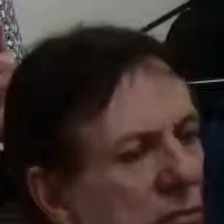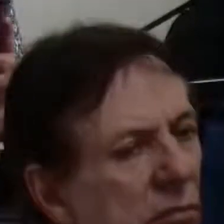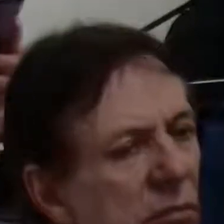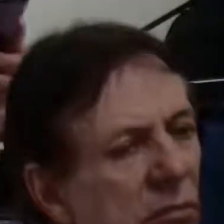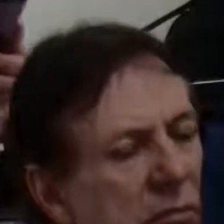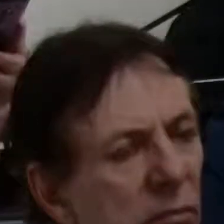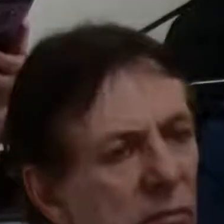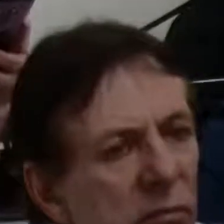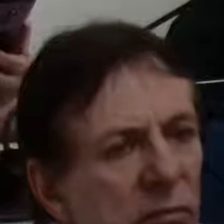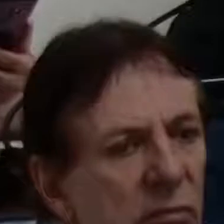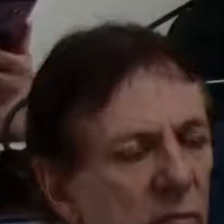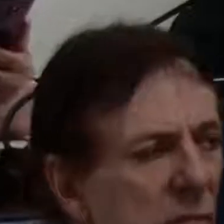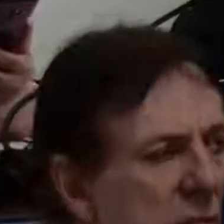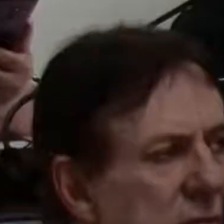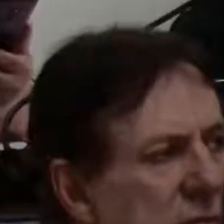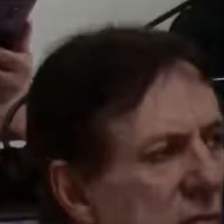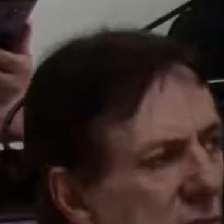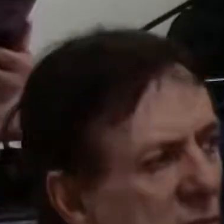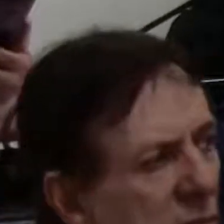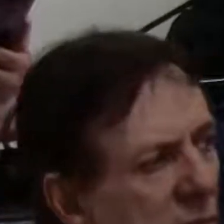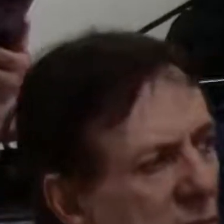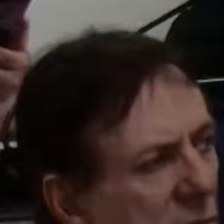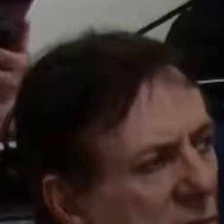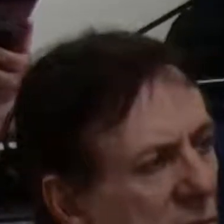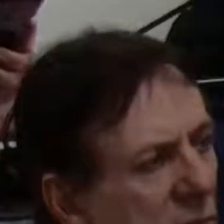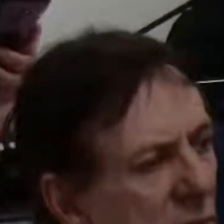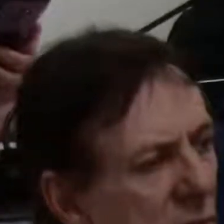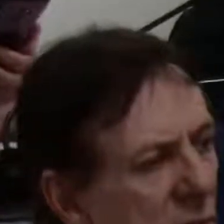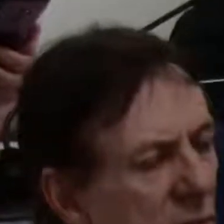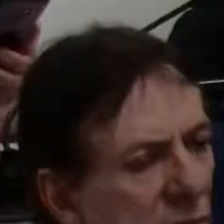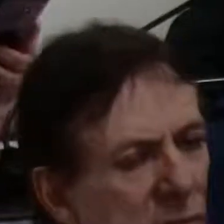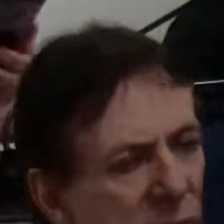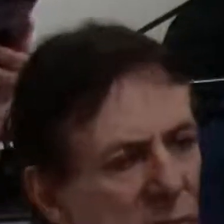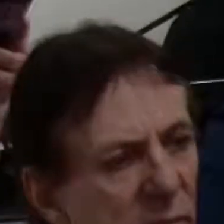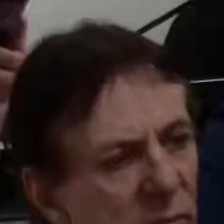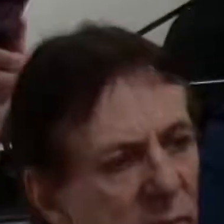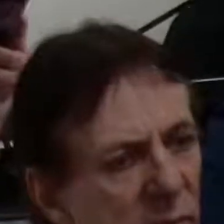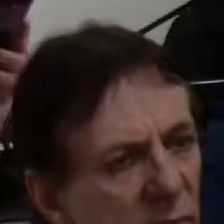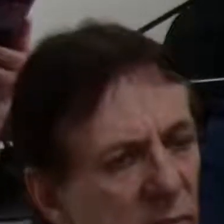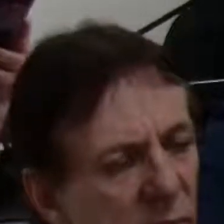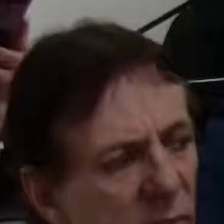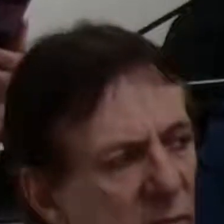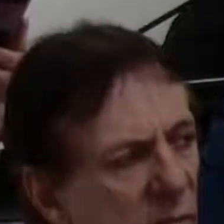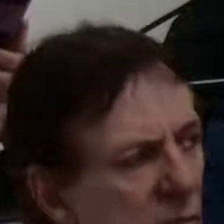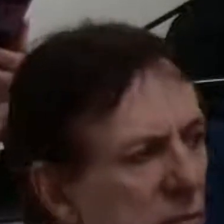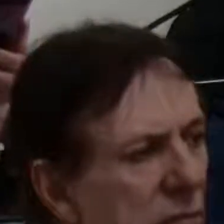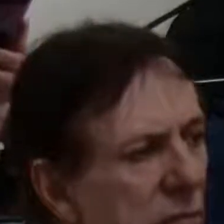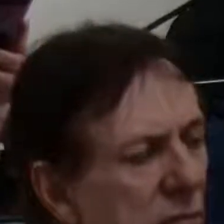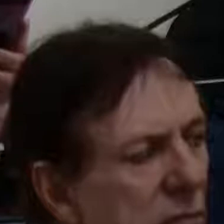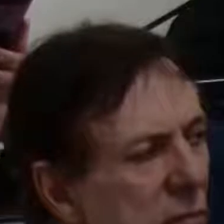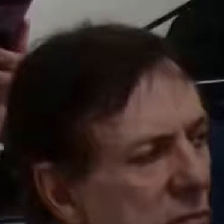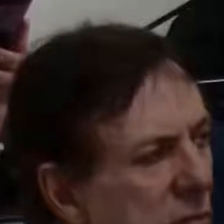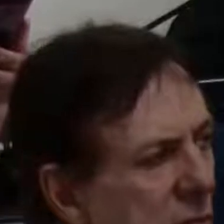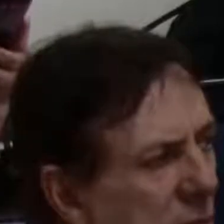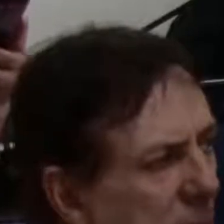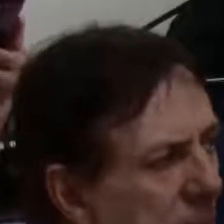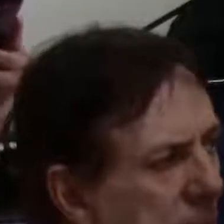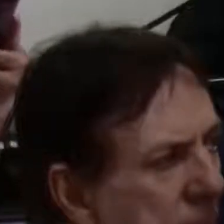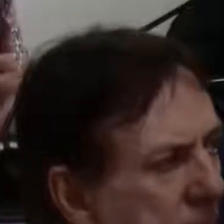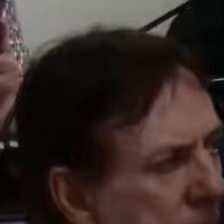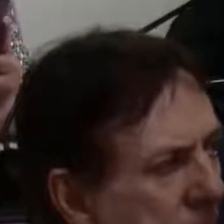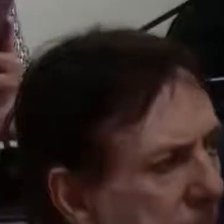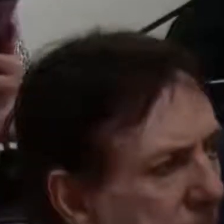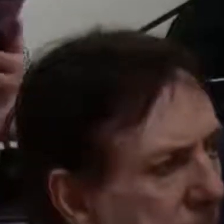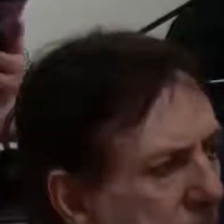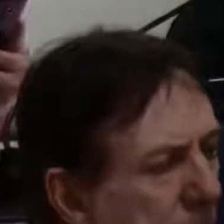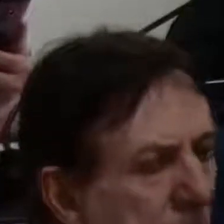é a grande causa de muitos endividados no nosso país hoje, que caíram no engano